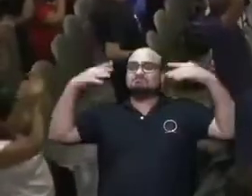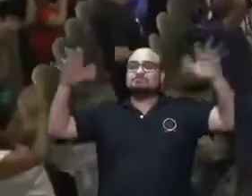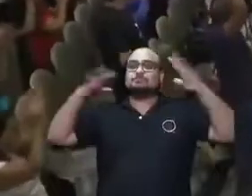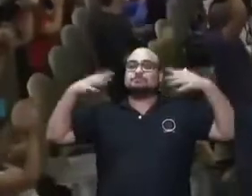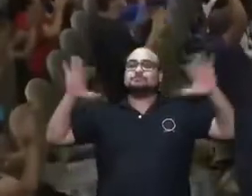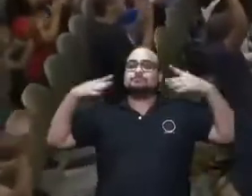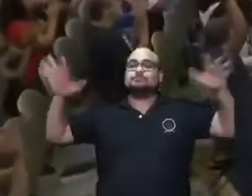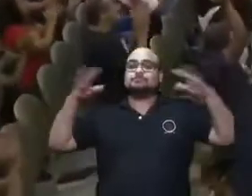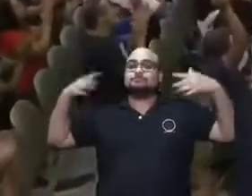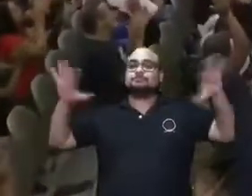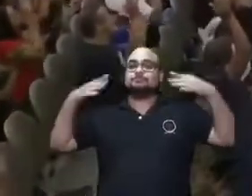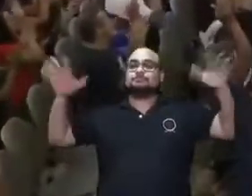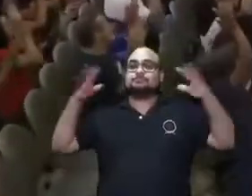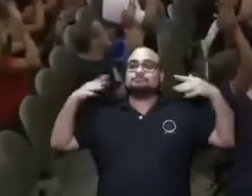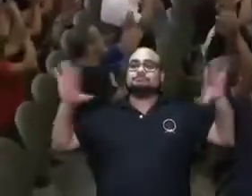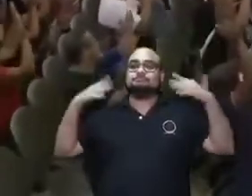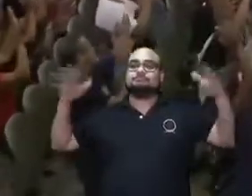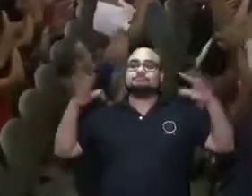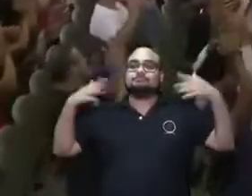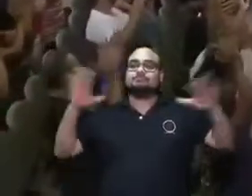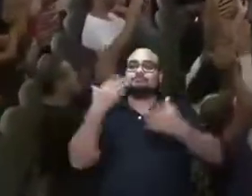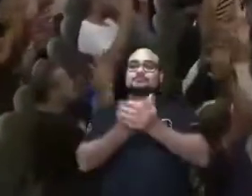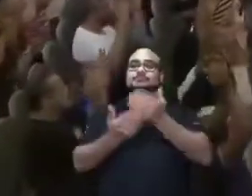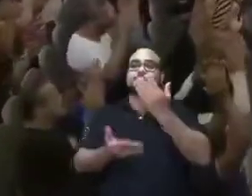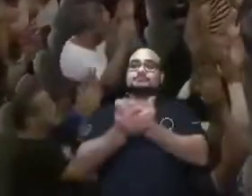Levanta as tuas duas mãos para cima.